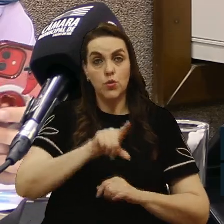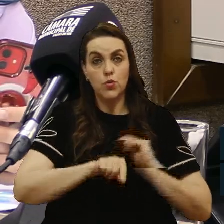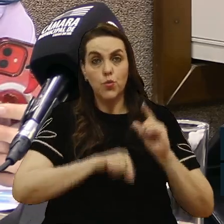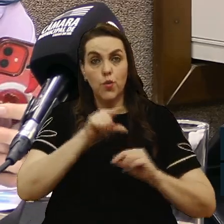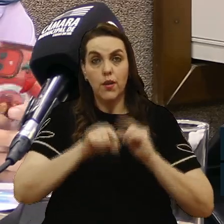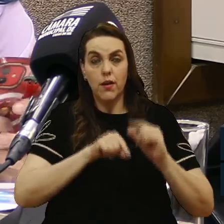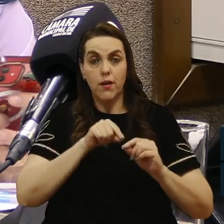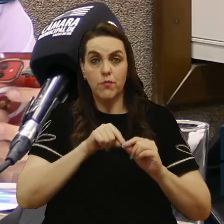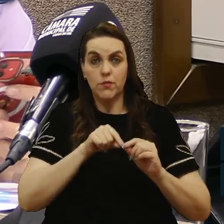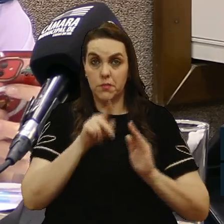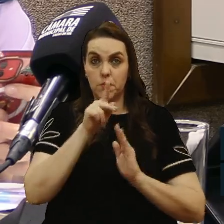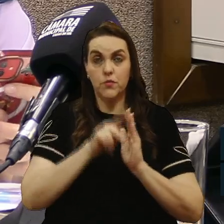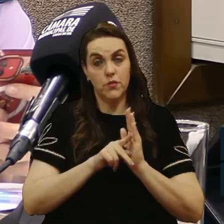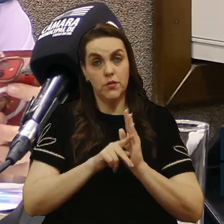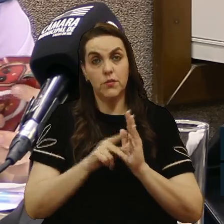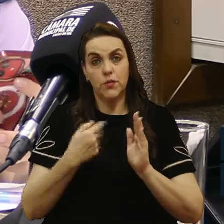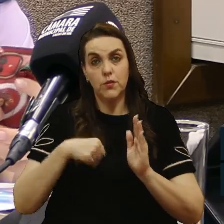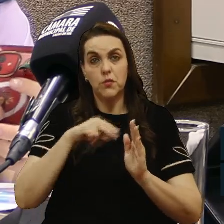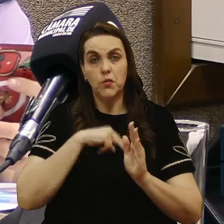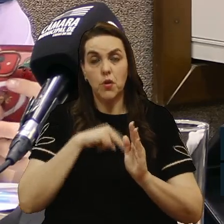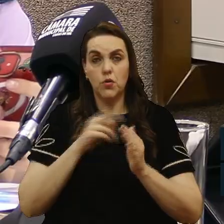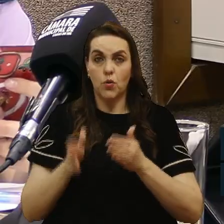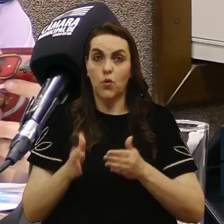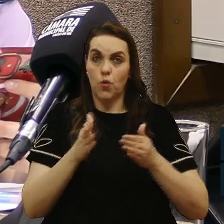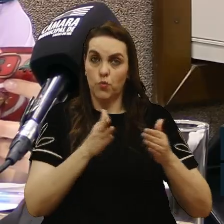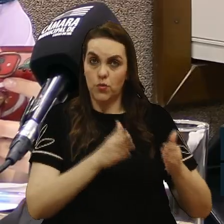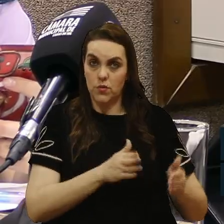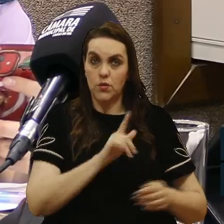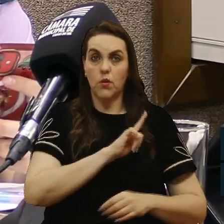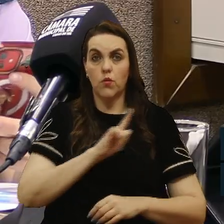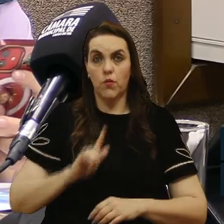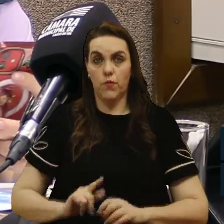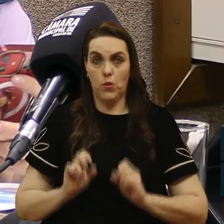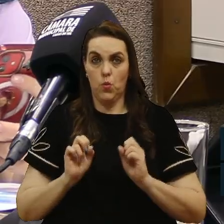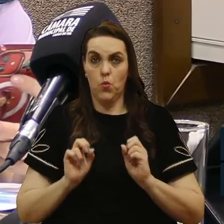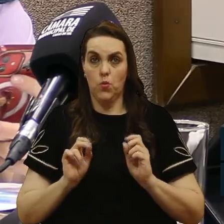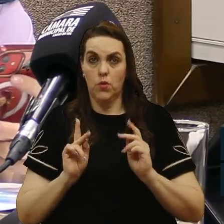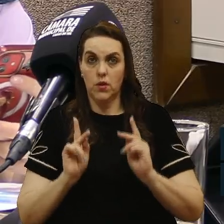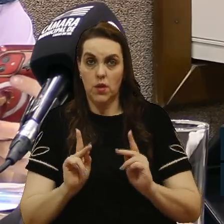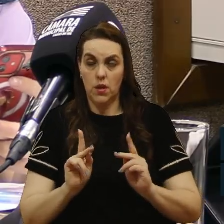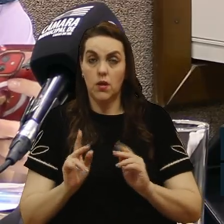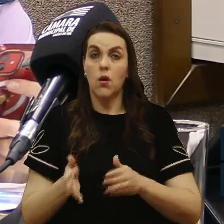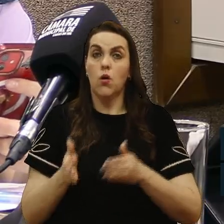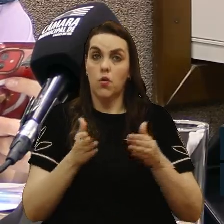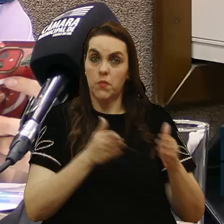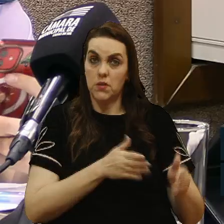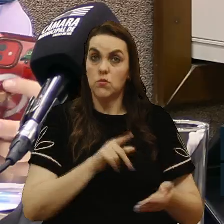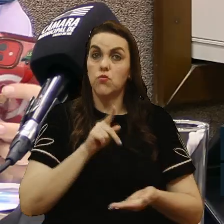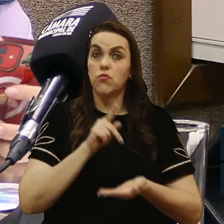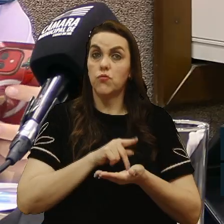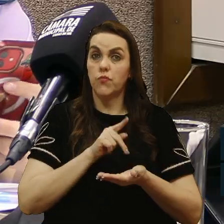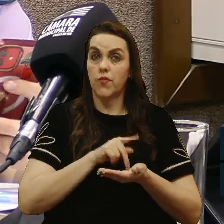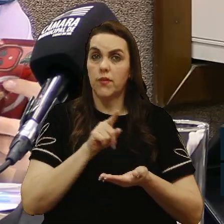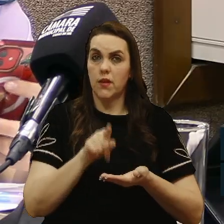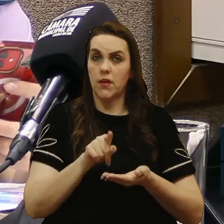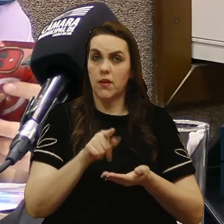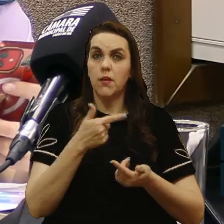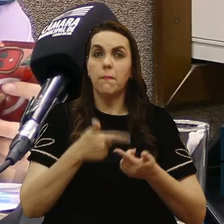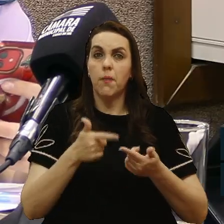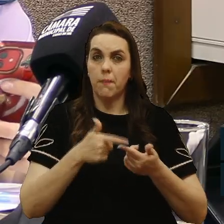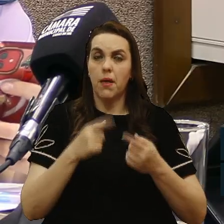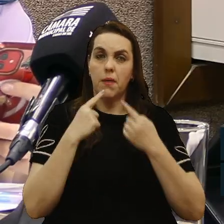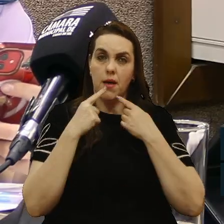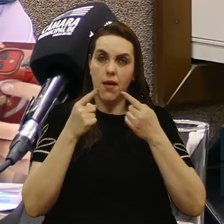custeio. Então, bom, nós fazemos oposição aqui ao governo, e fazemos oposição com verdade, vereador Zé D'Ambrosio. Quando eu tenho problema,